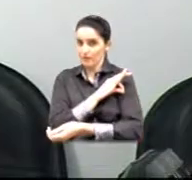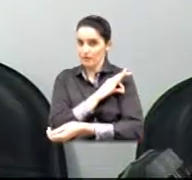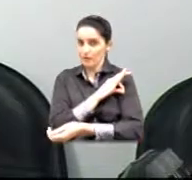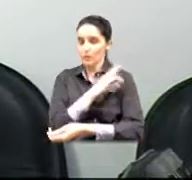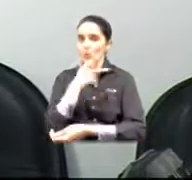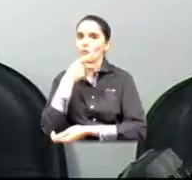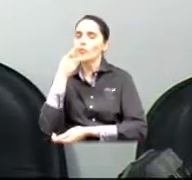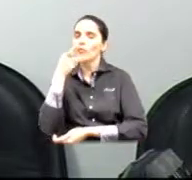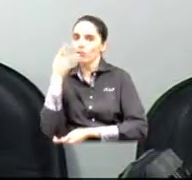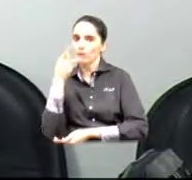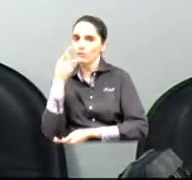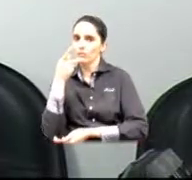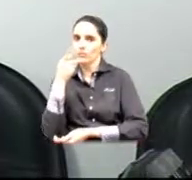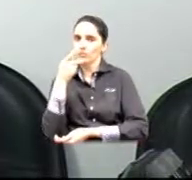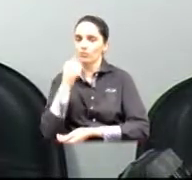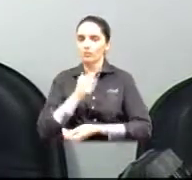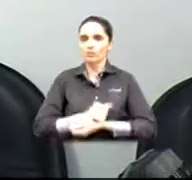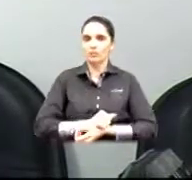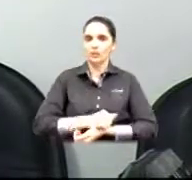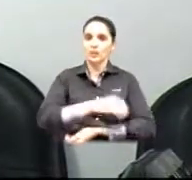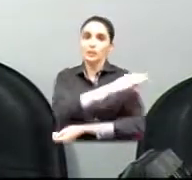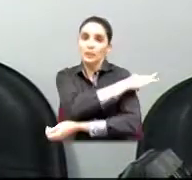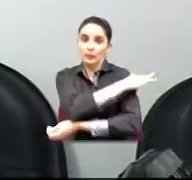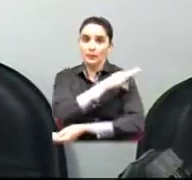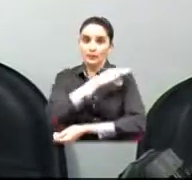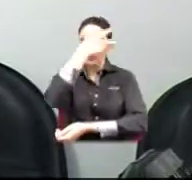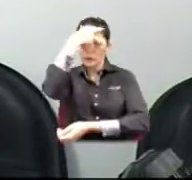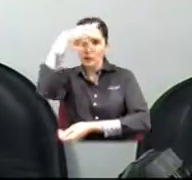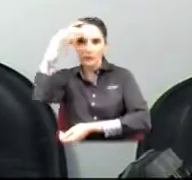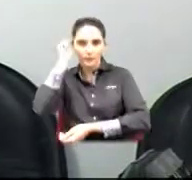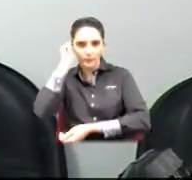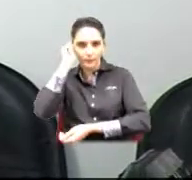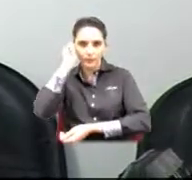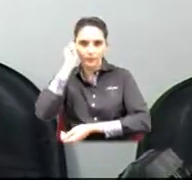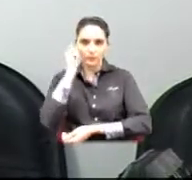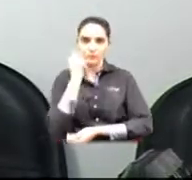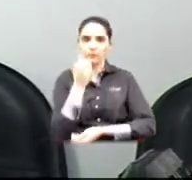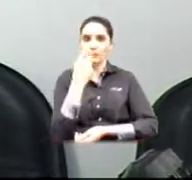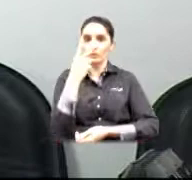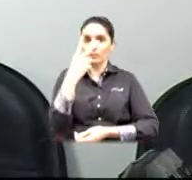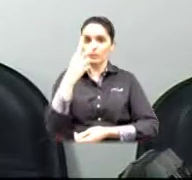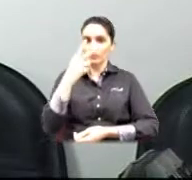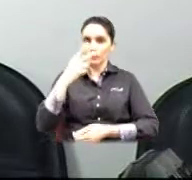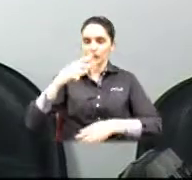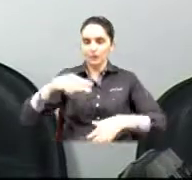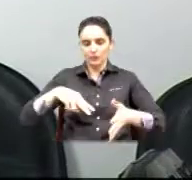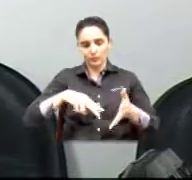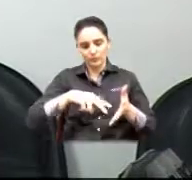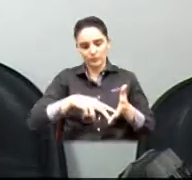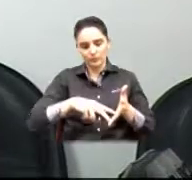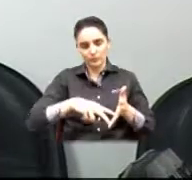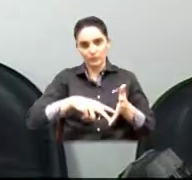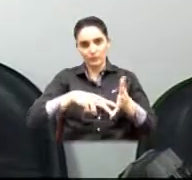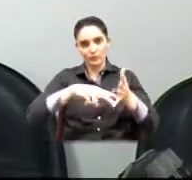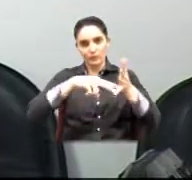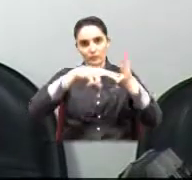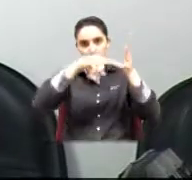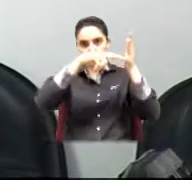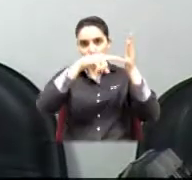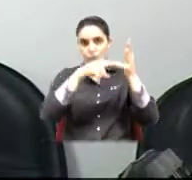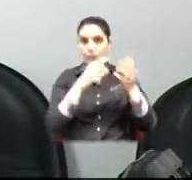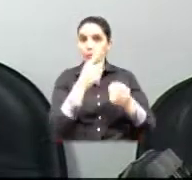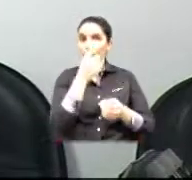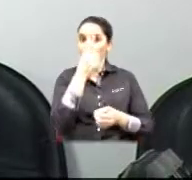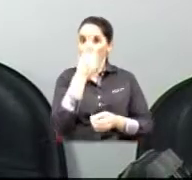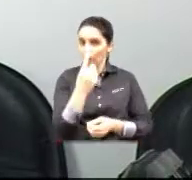ele colocaria na prefeitura 2 elevadores e que pelo menos um estaria